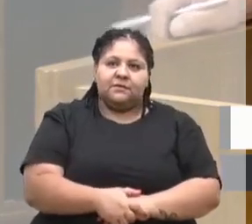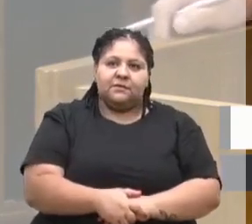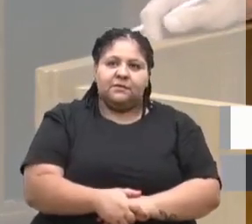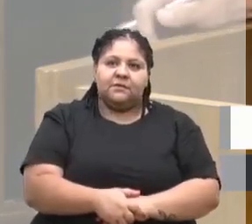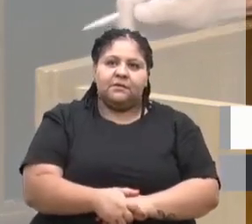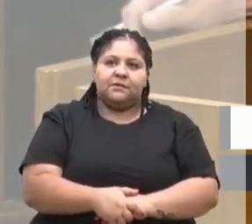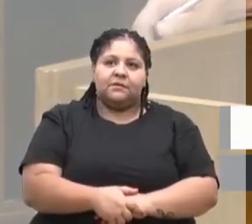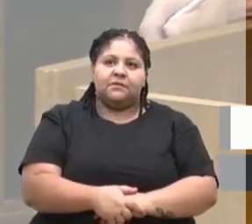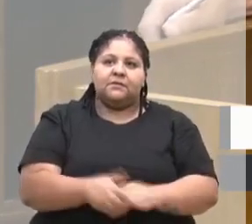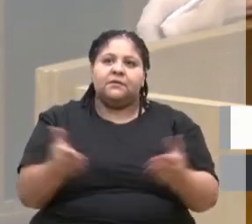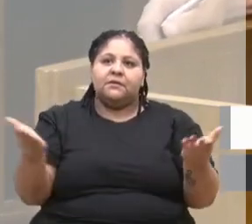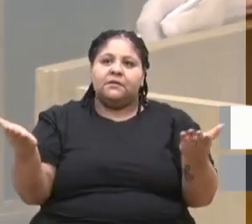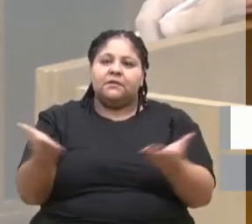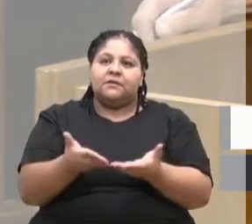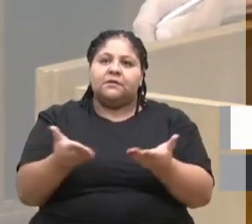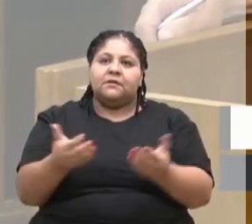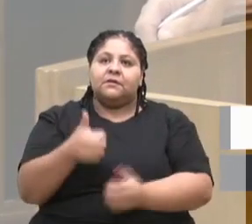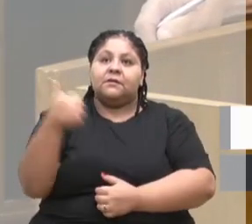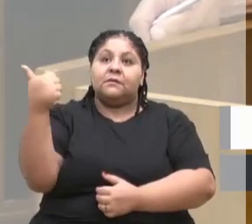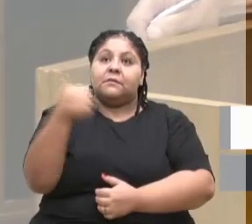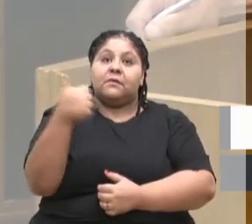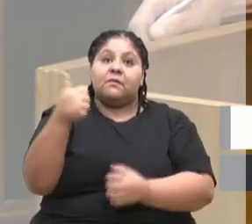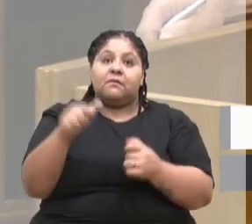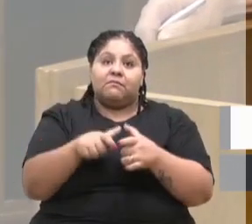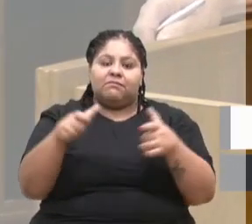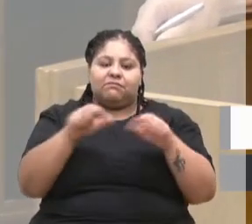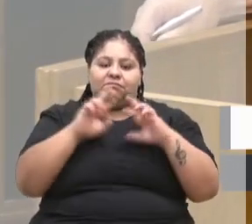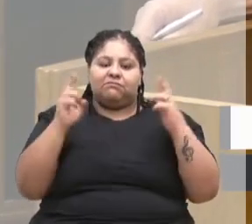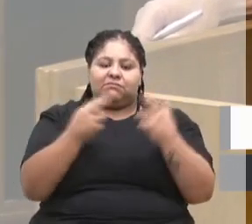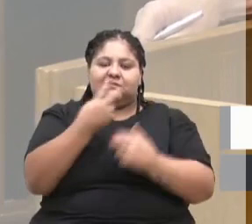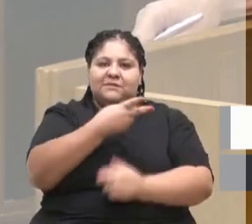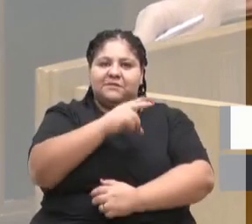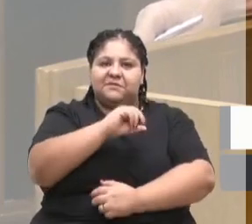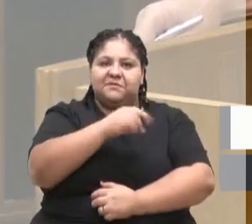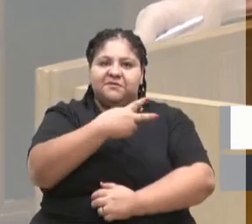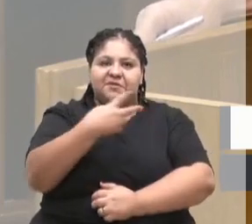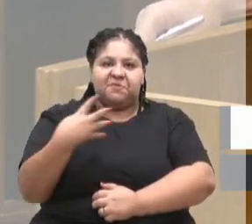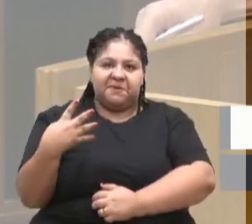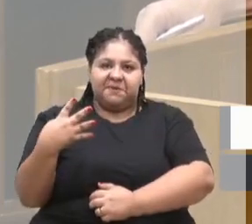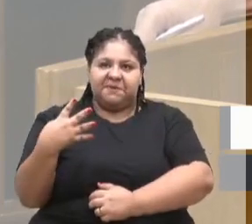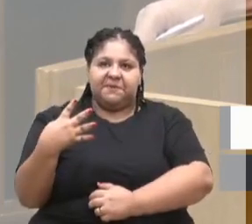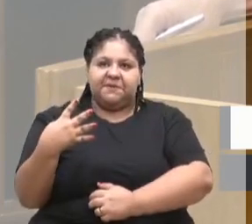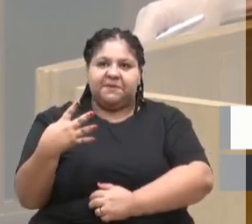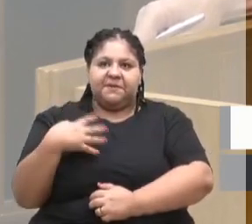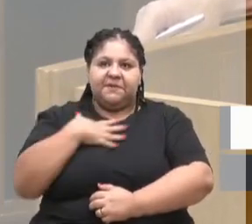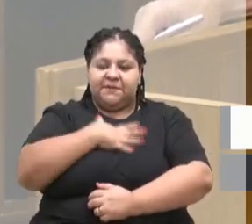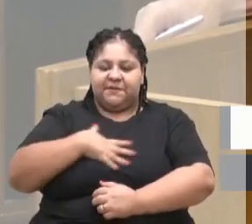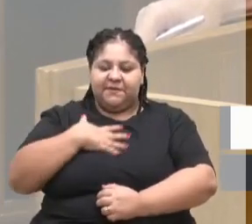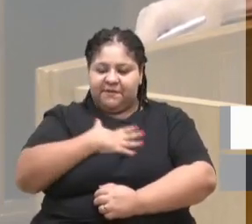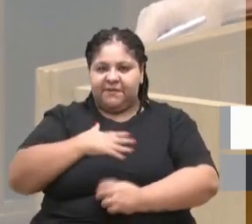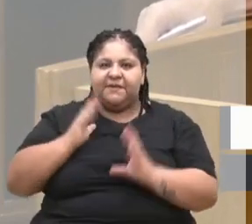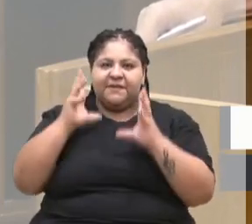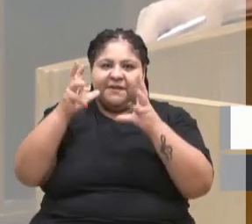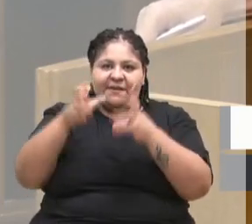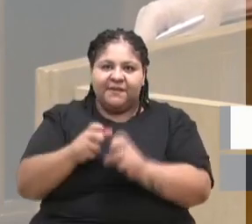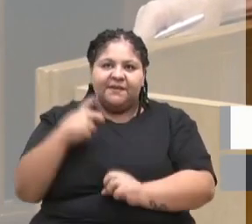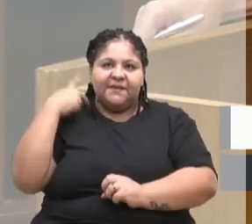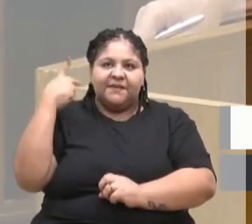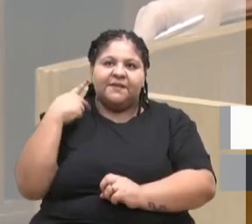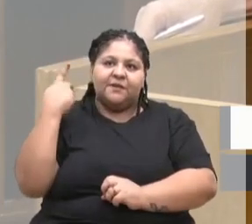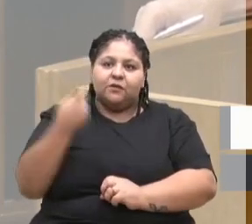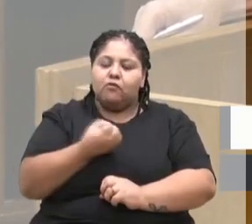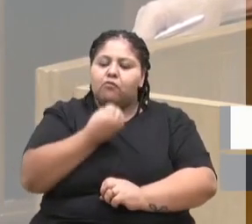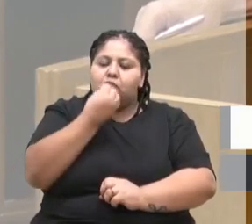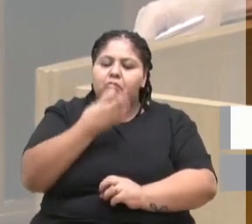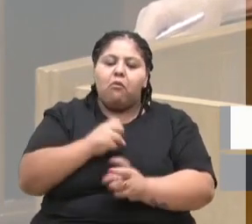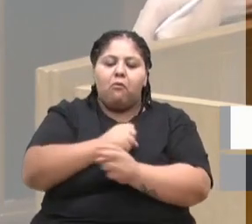Hoje é o meu primeiro grande expediente de 2024. Desejo a todos os colegas um bom ano